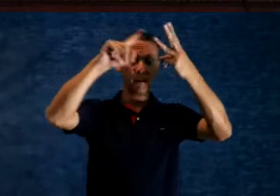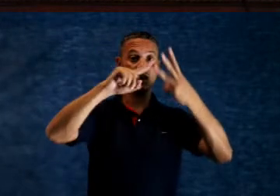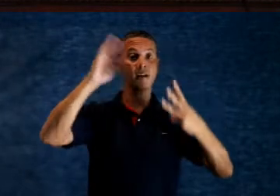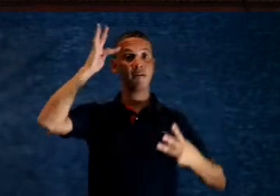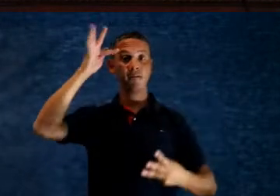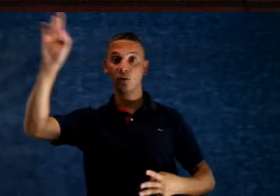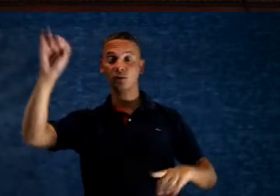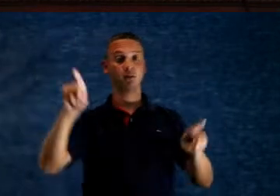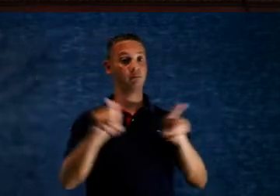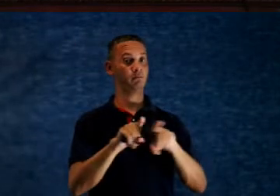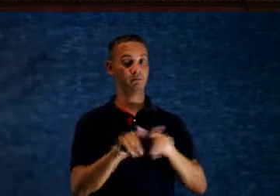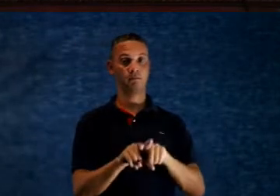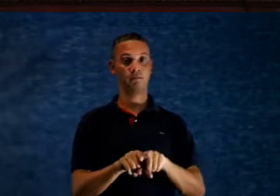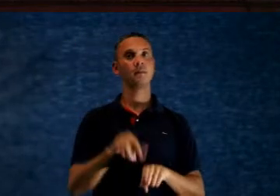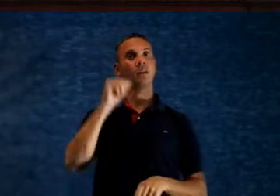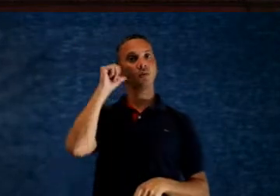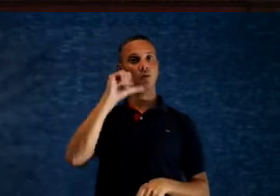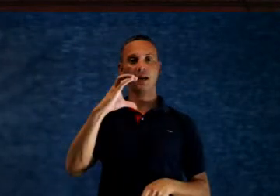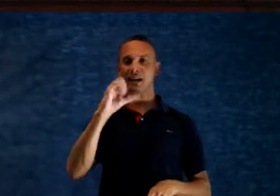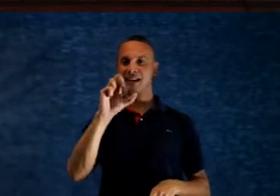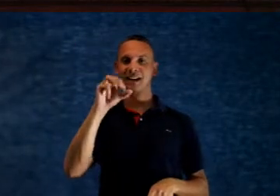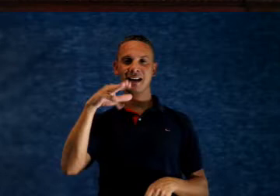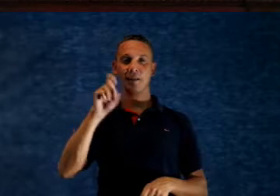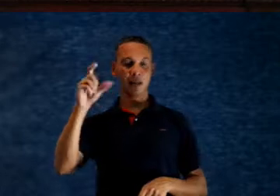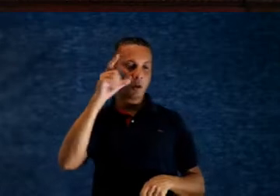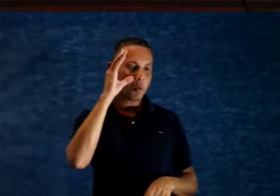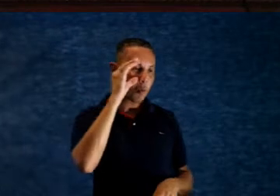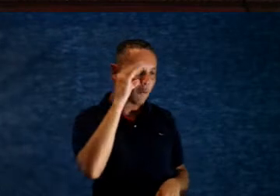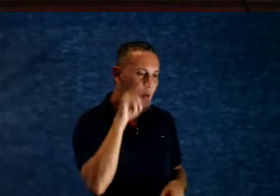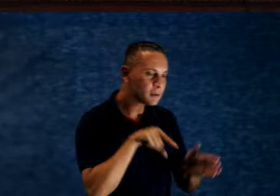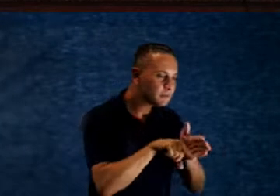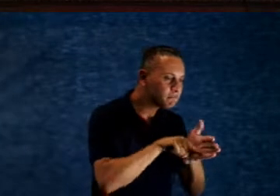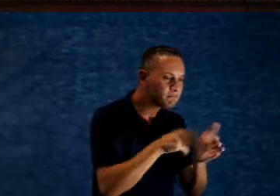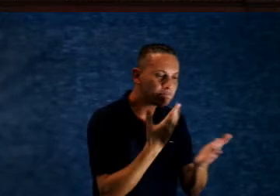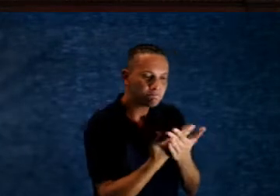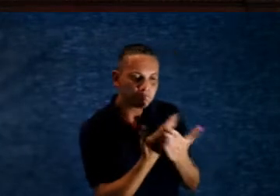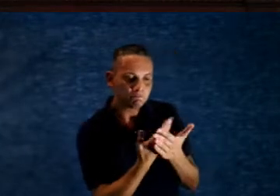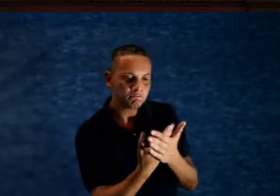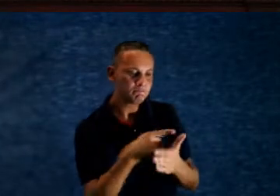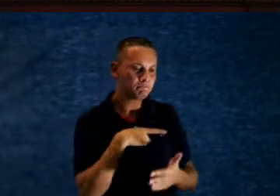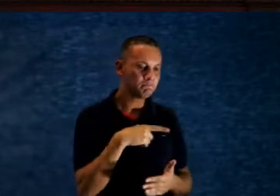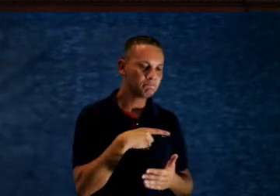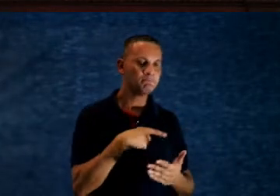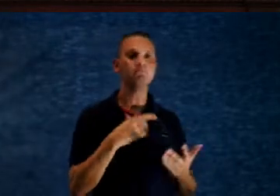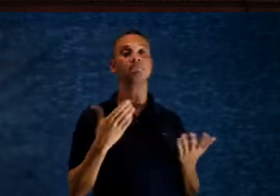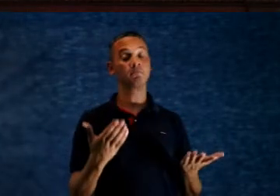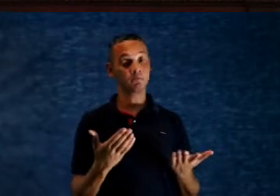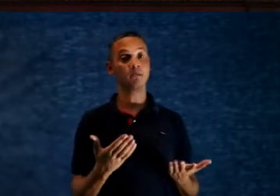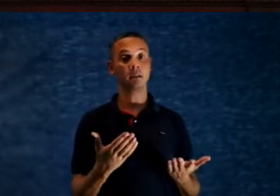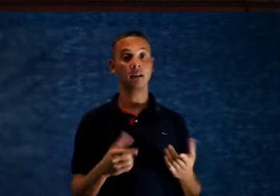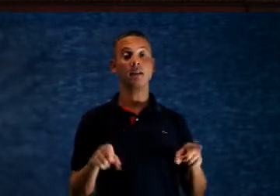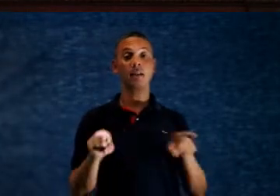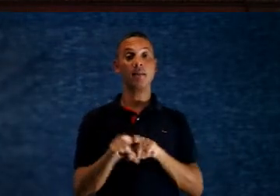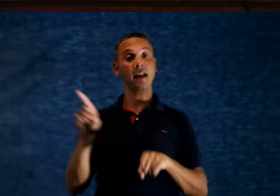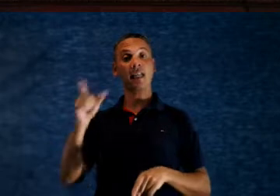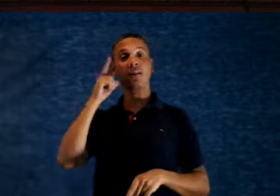filosofia. Carmen, então, tem uma curiosidade que a fez uma estudiosa de estofo e ainda faz